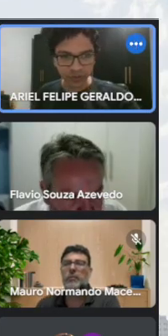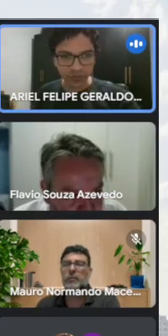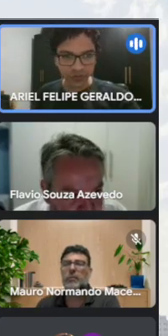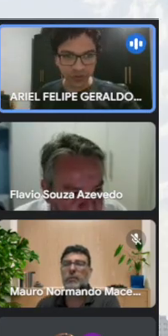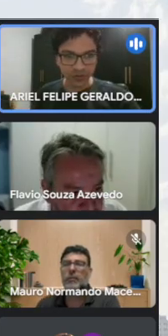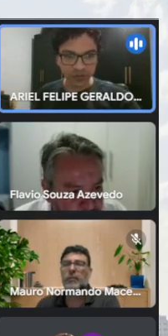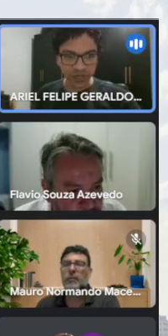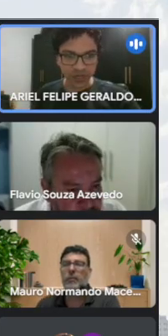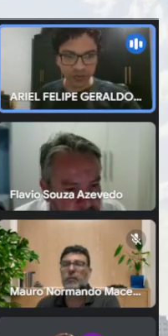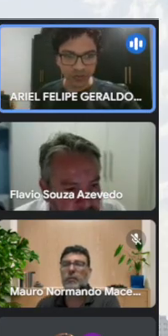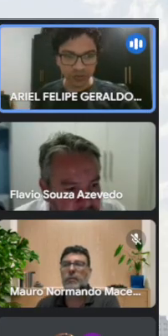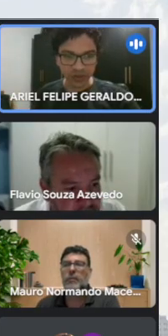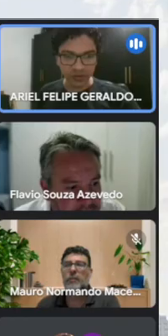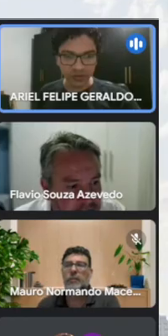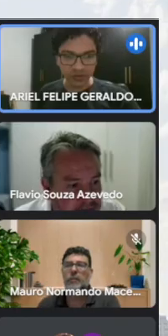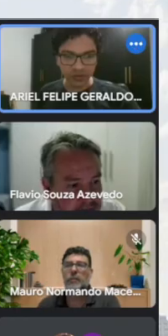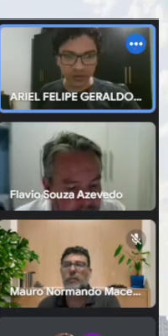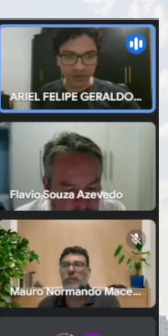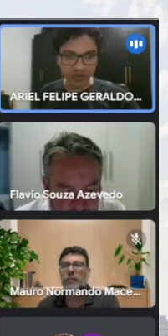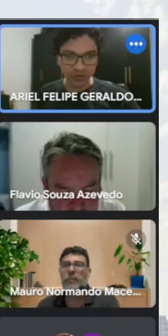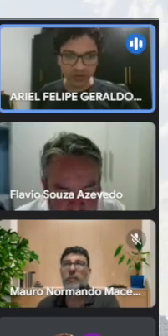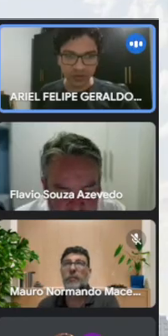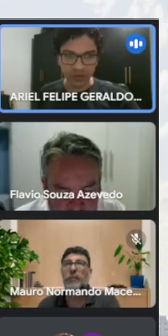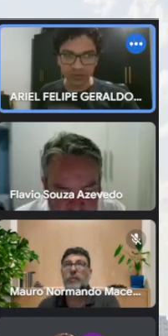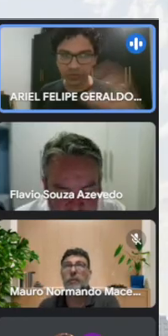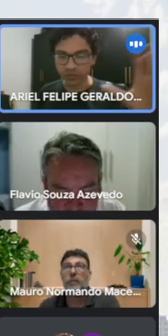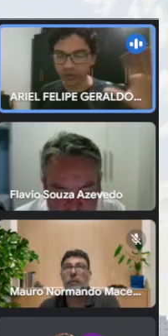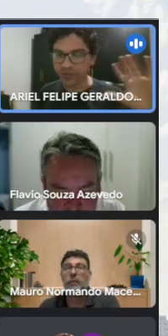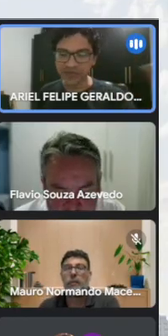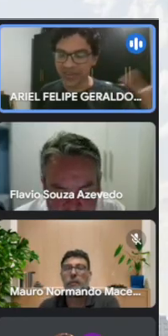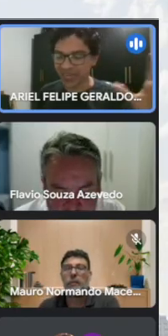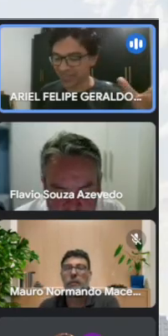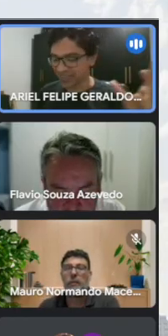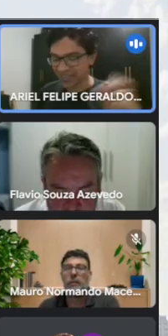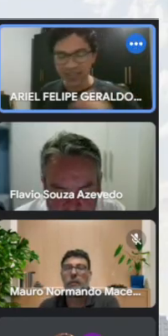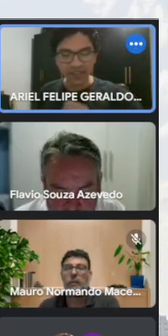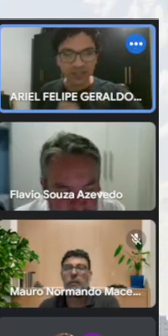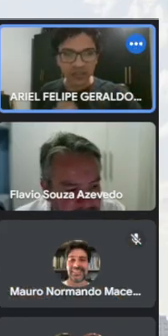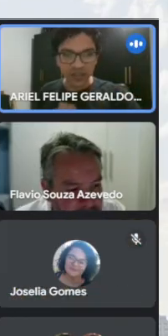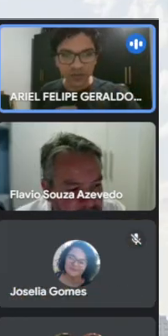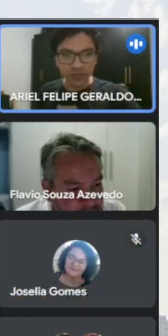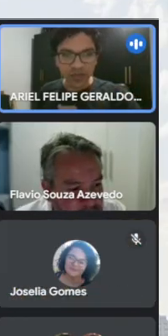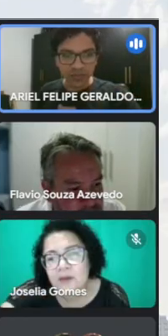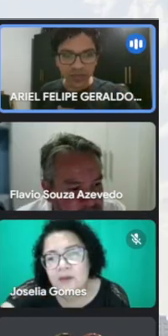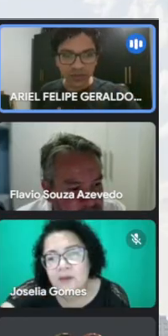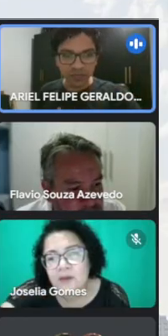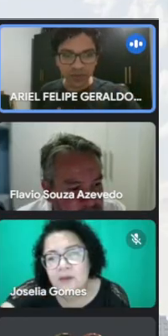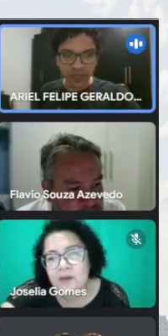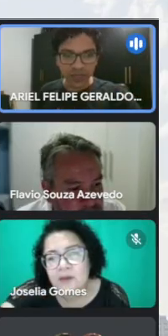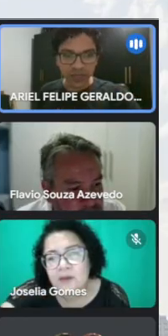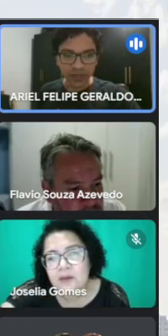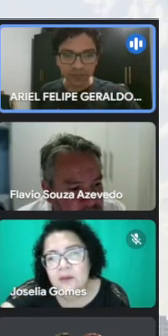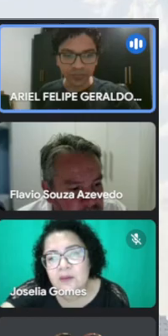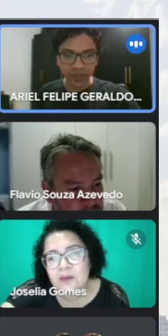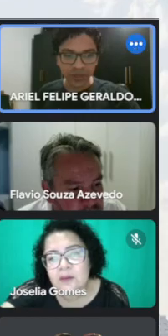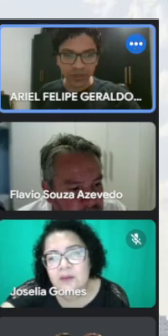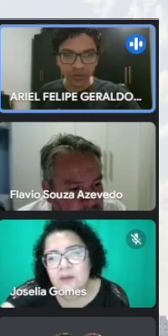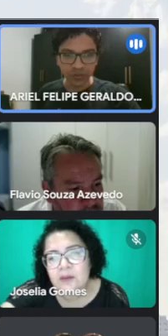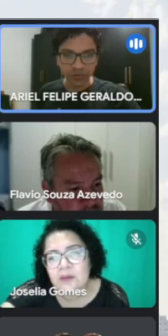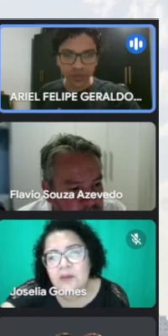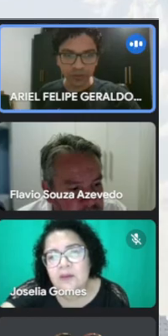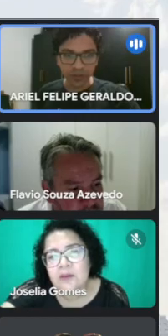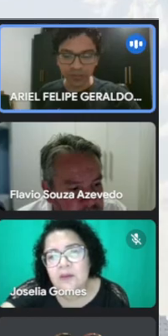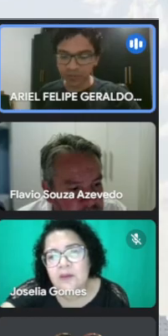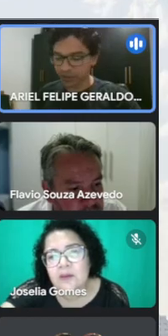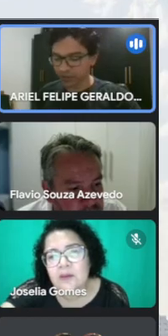eu tenho mais uma curiosidade, eu não sei, acho que eu não sou da mesma área, se tem algum limite para